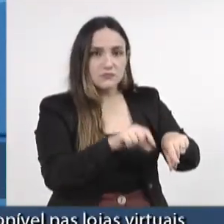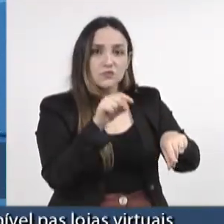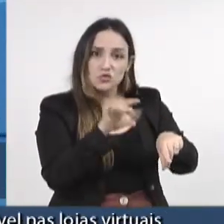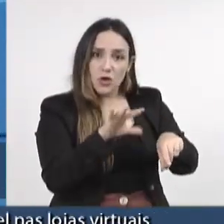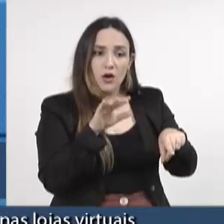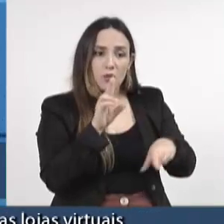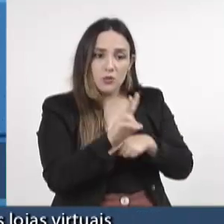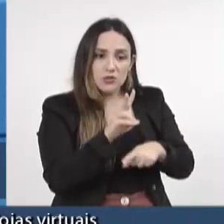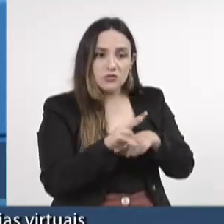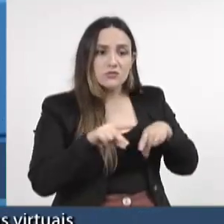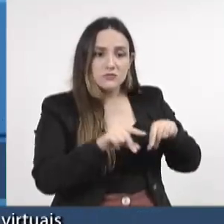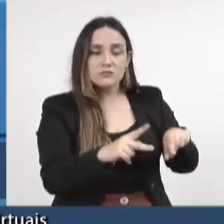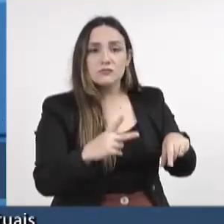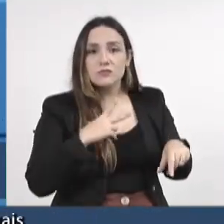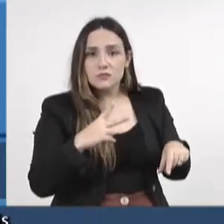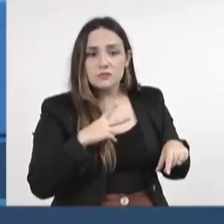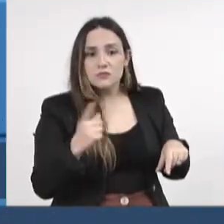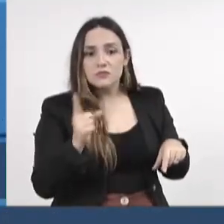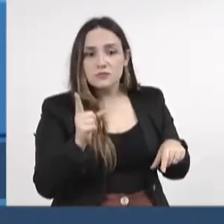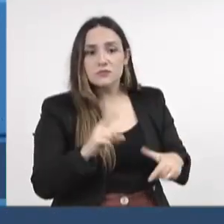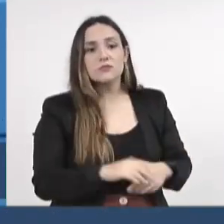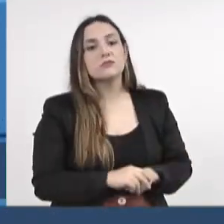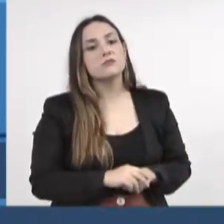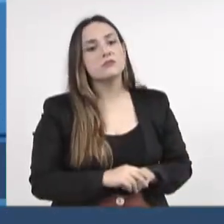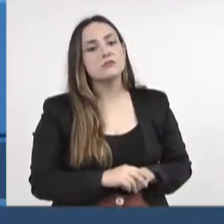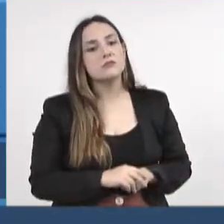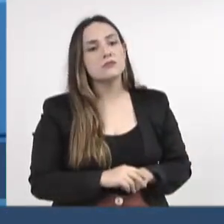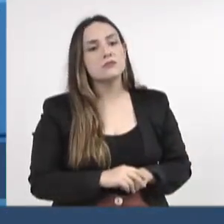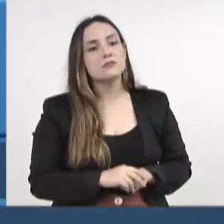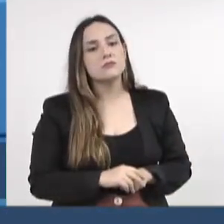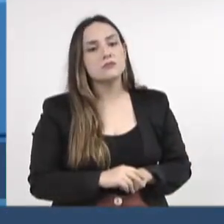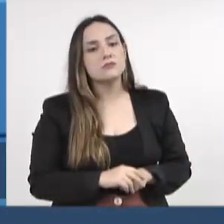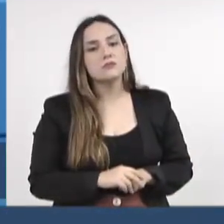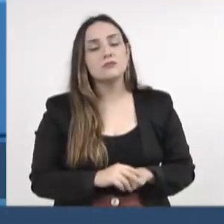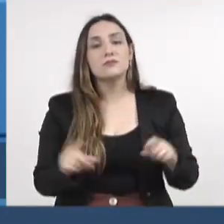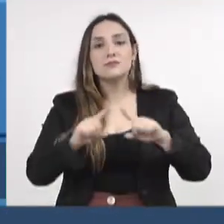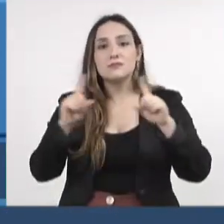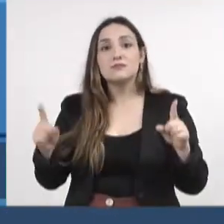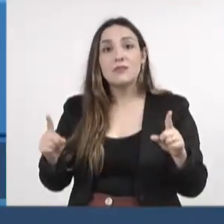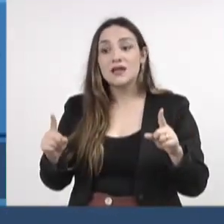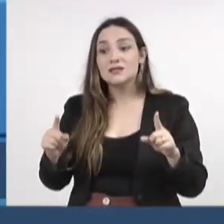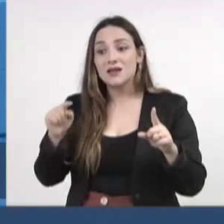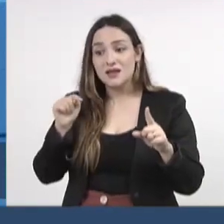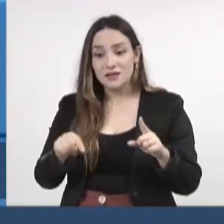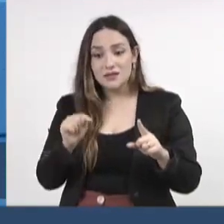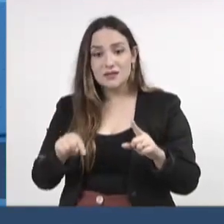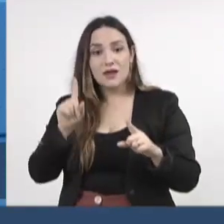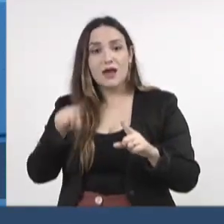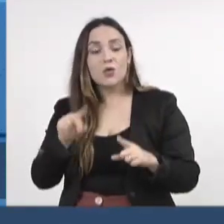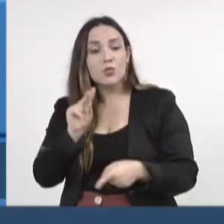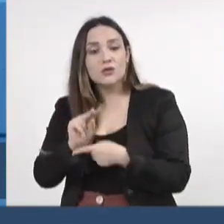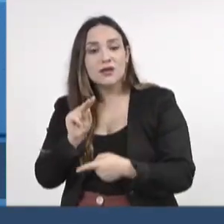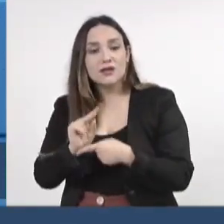maneira contundente essa instituição que há muito tempo vem trabalhando